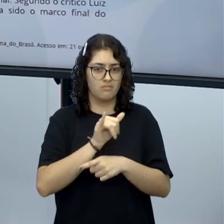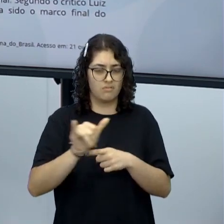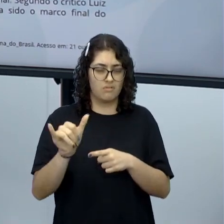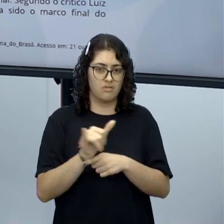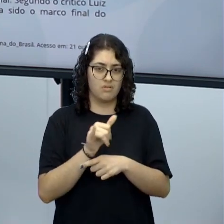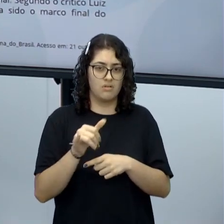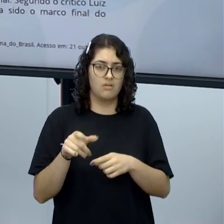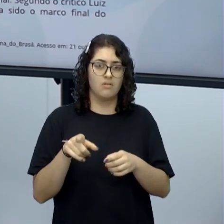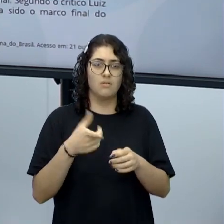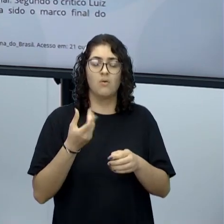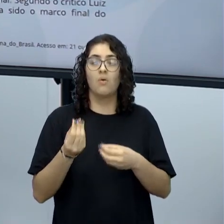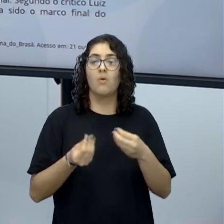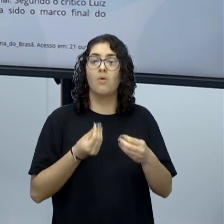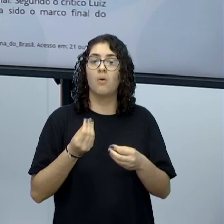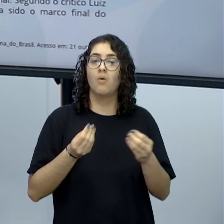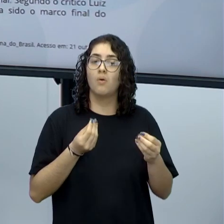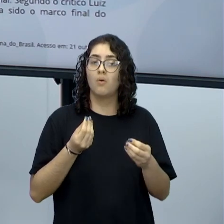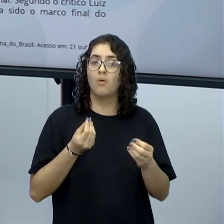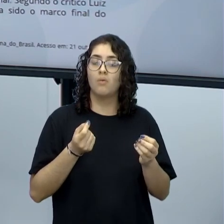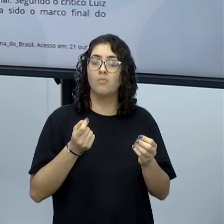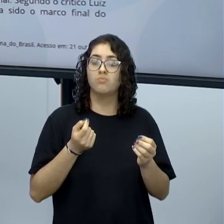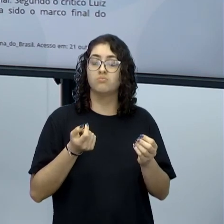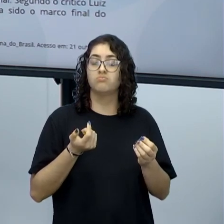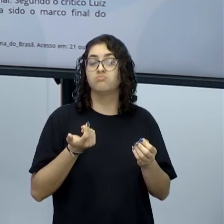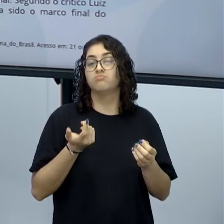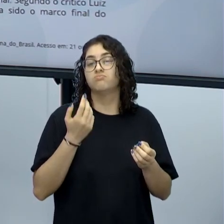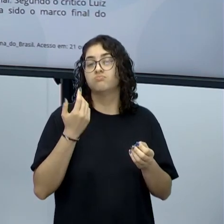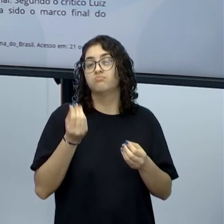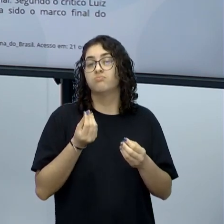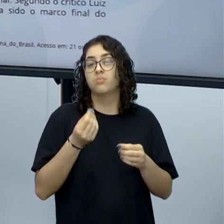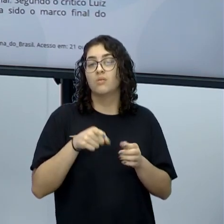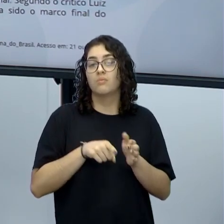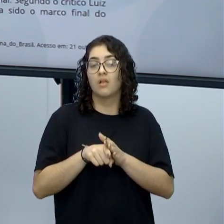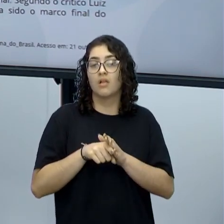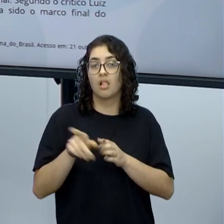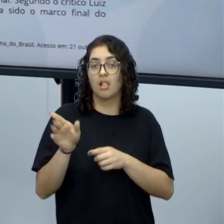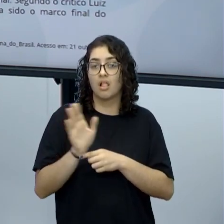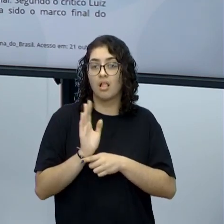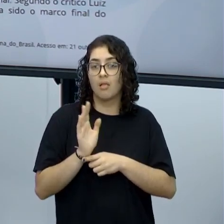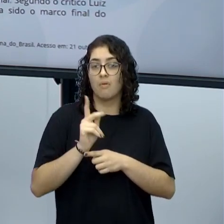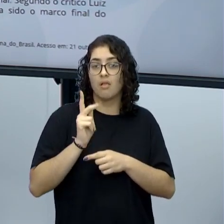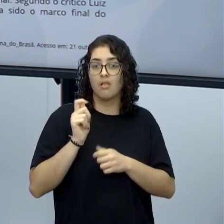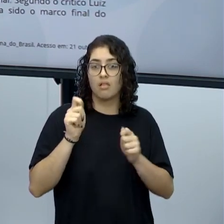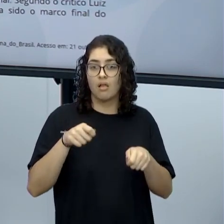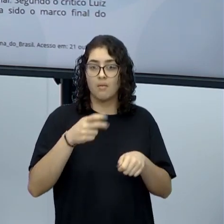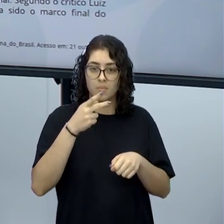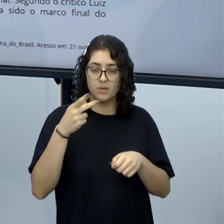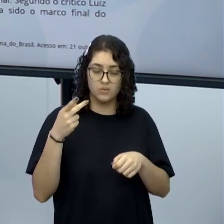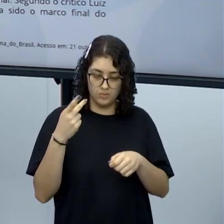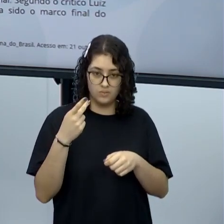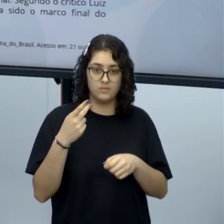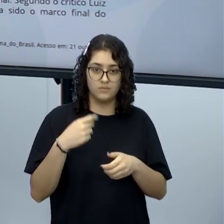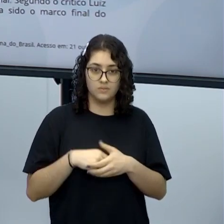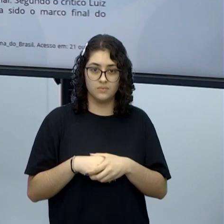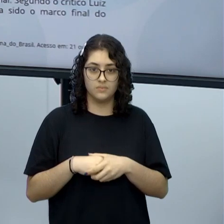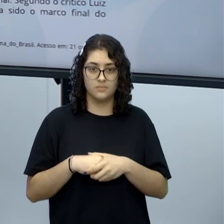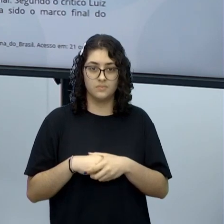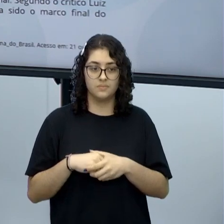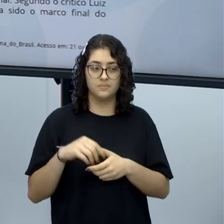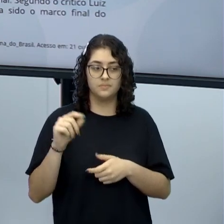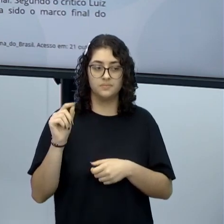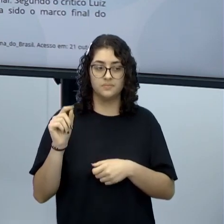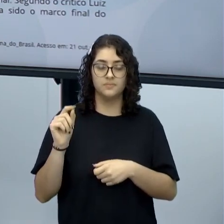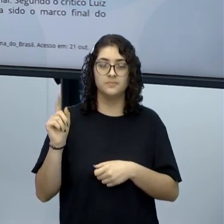de buscar financiar, de buscar fazer o cinema chegar até as pessoas, cinema nacional, estou falando do cinema do Brasil, chegar